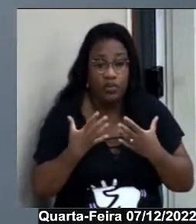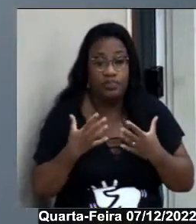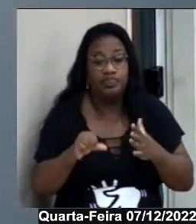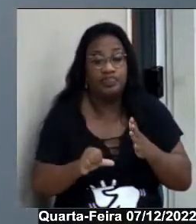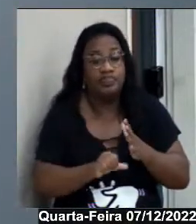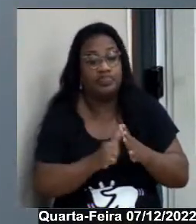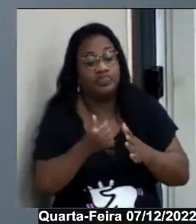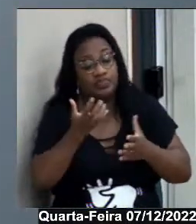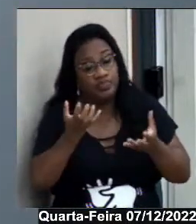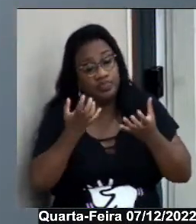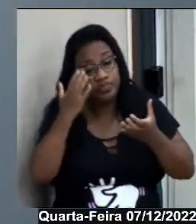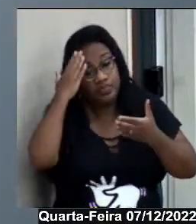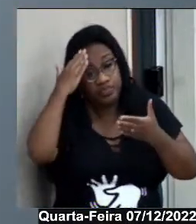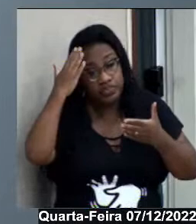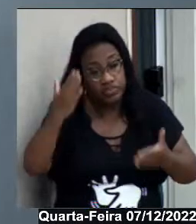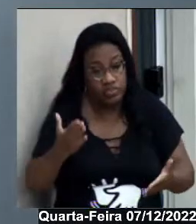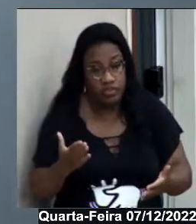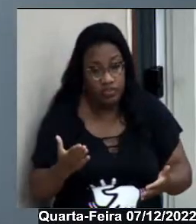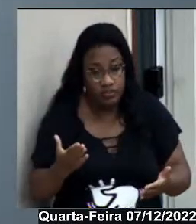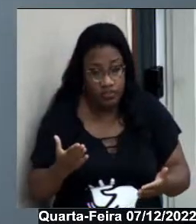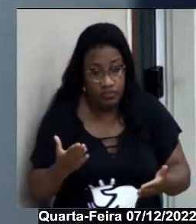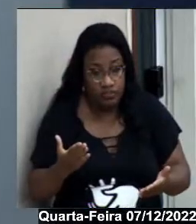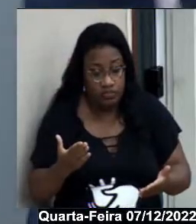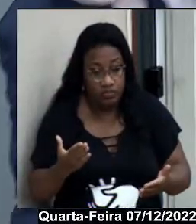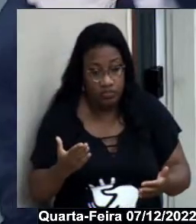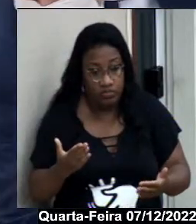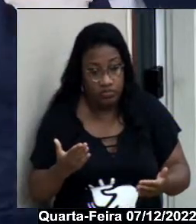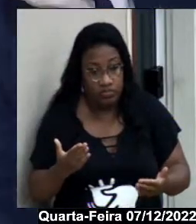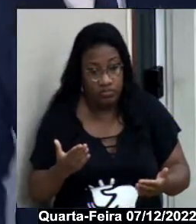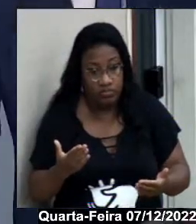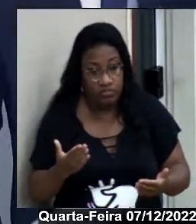Bom, primeiro agradecer,